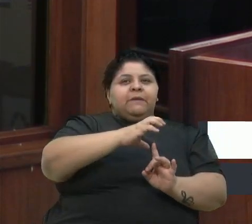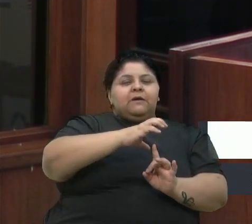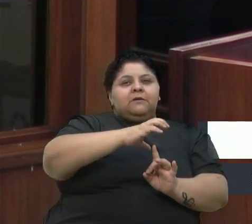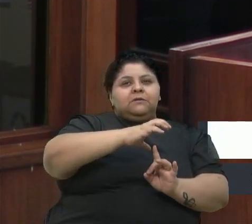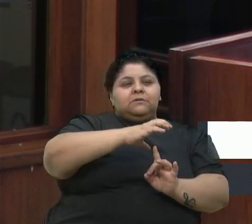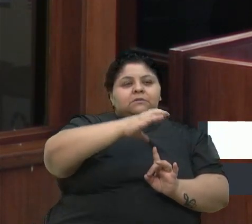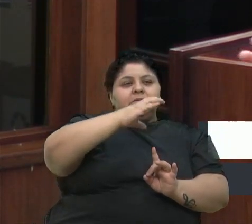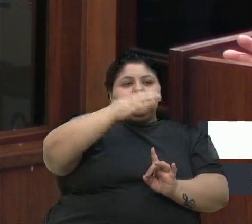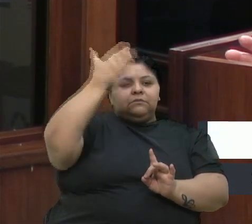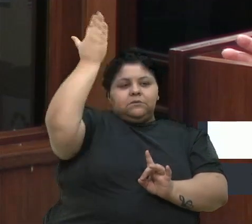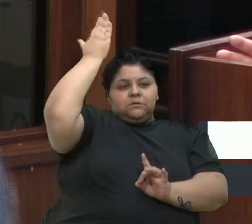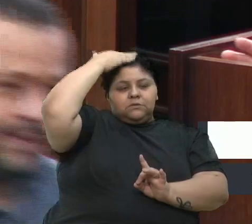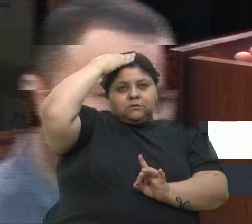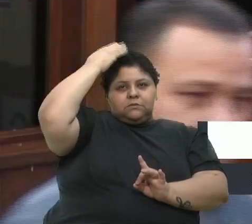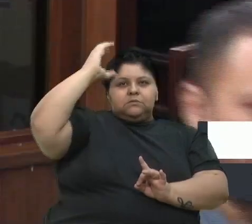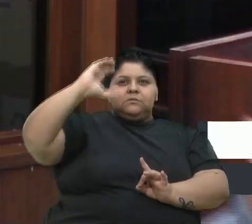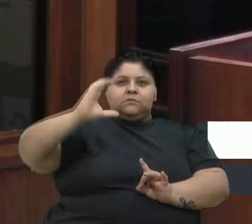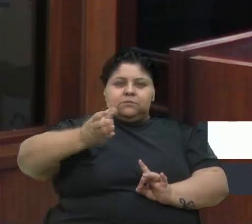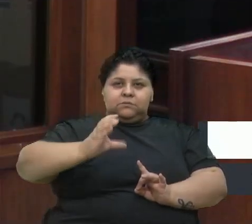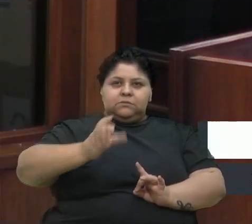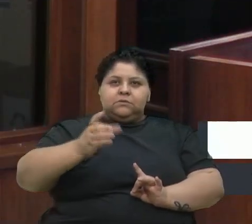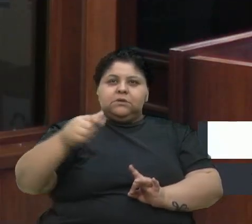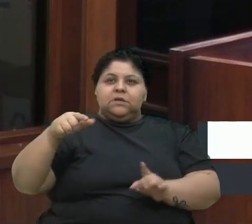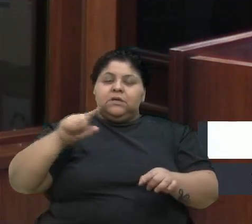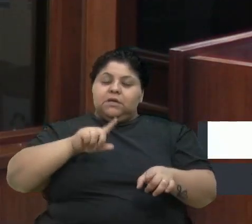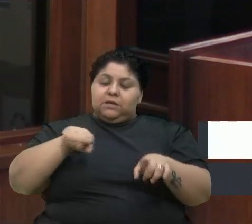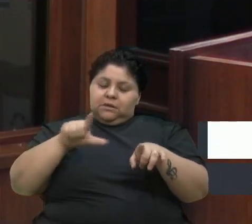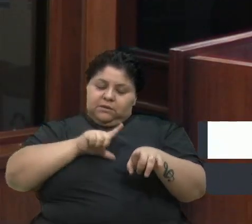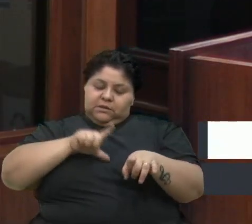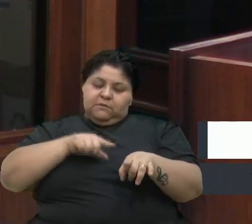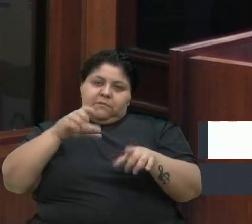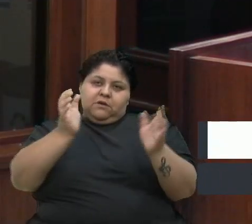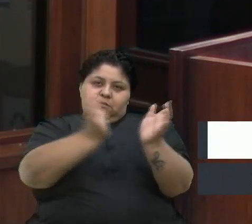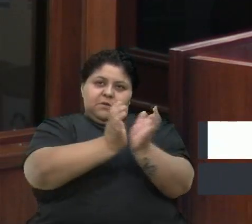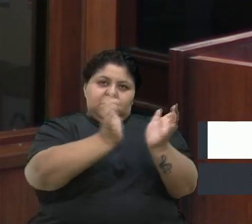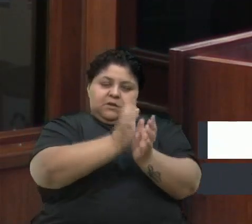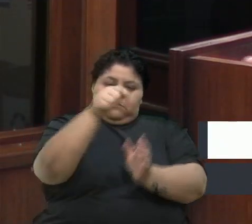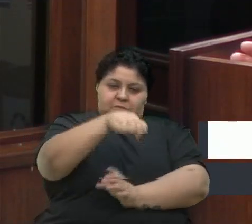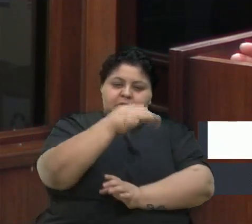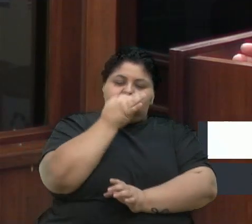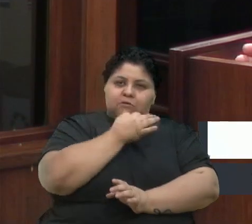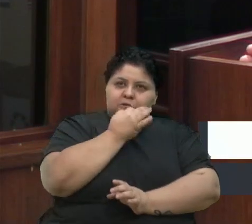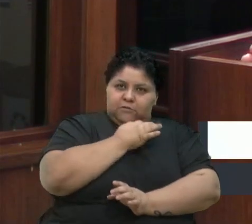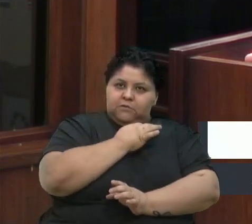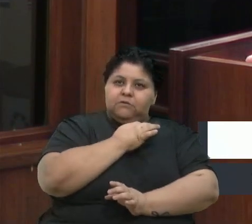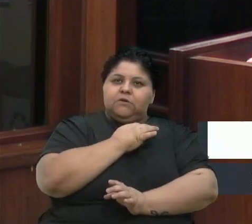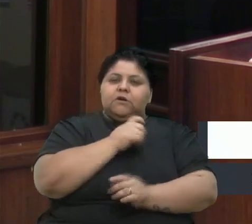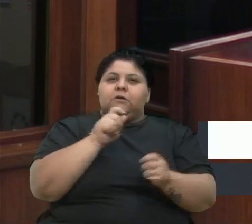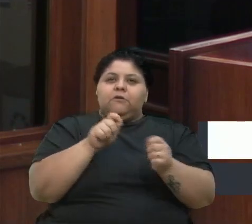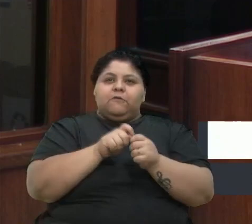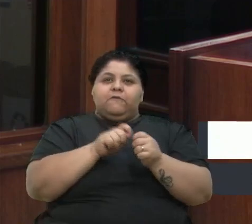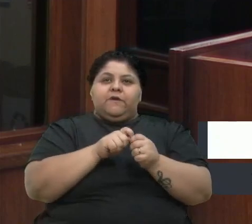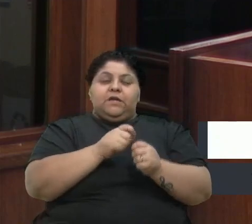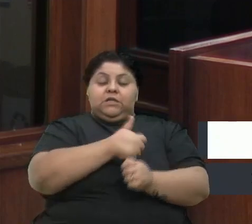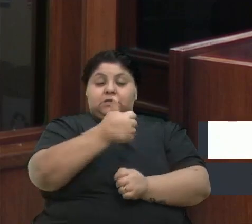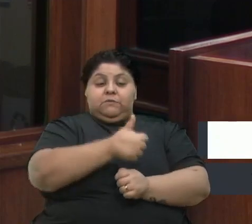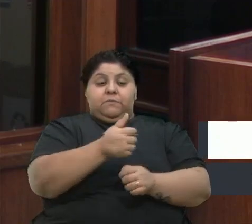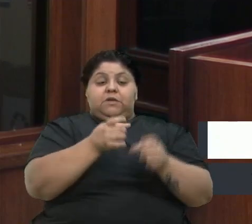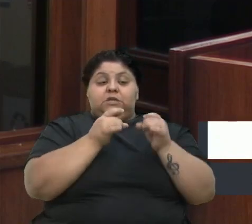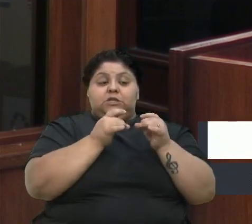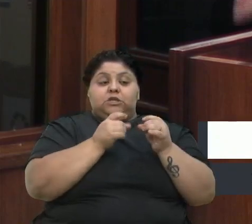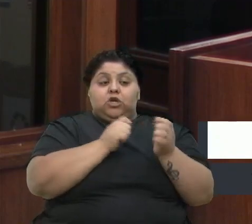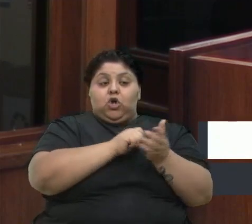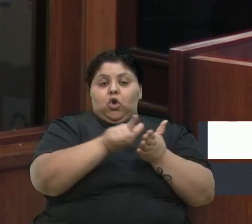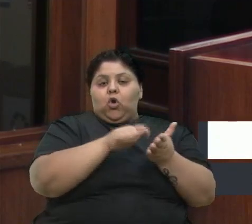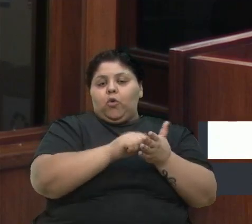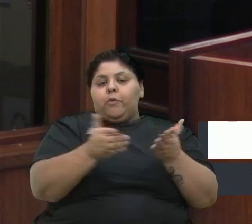Itália, onde que foi apresentado as coberturas italianas, foi feita as primeiras compras, e hoje a gente tem